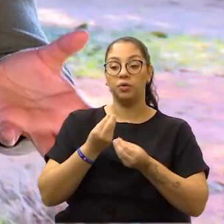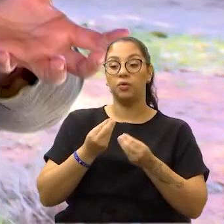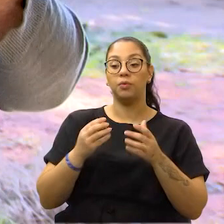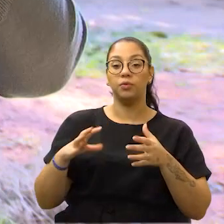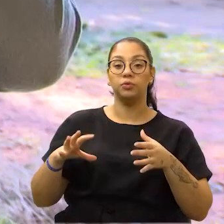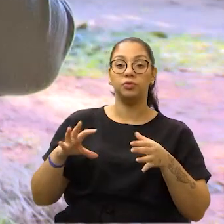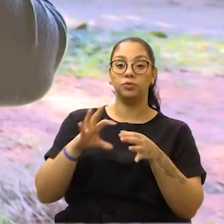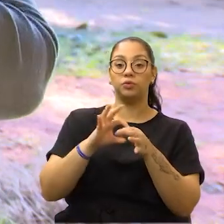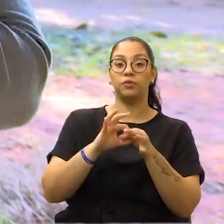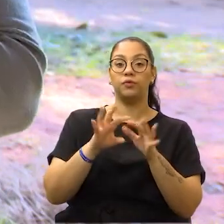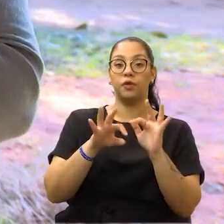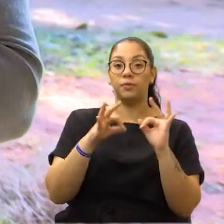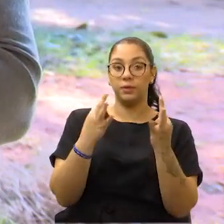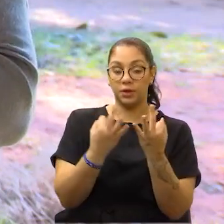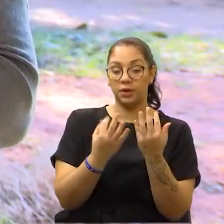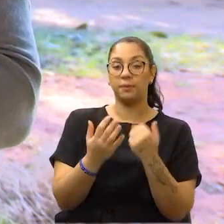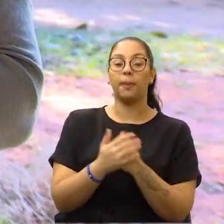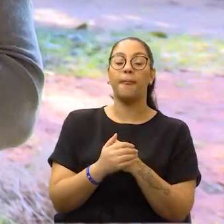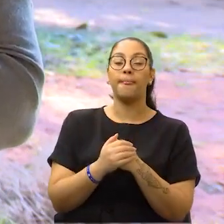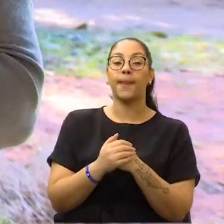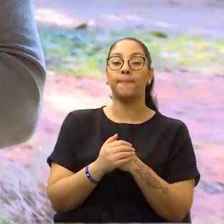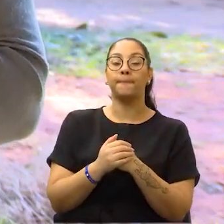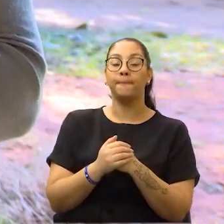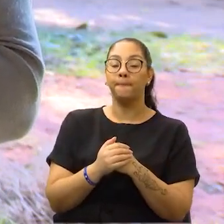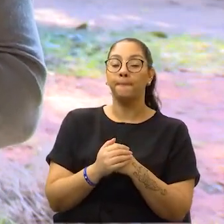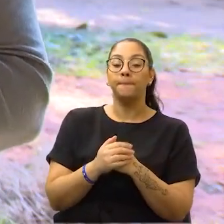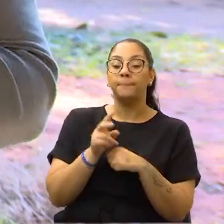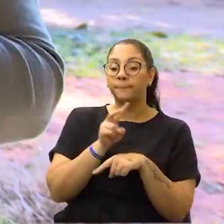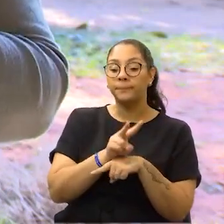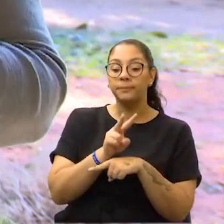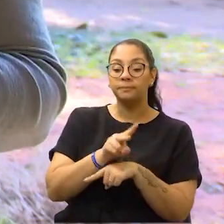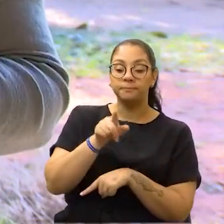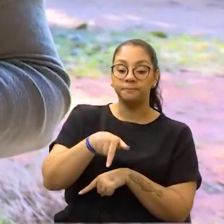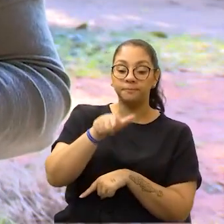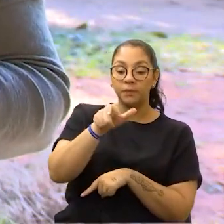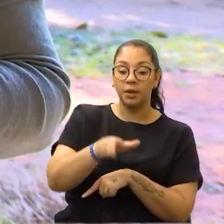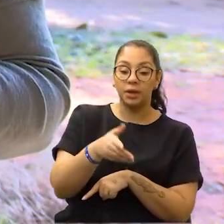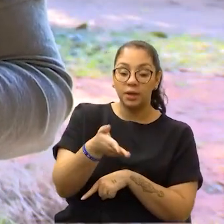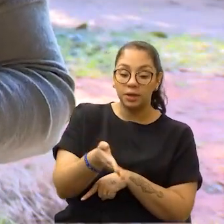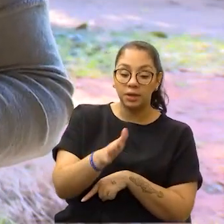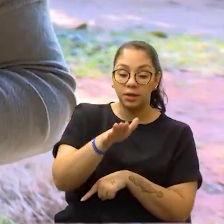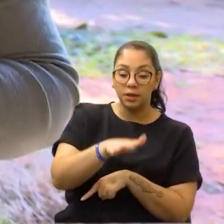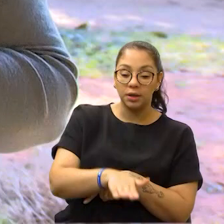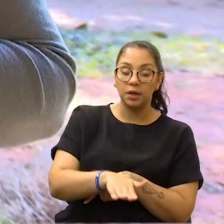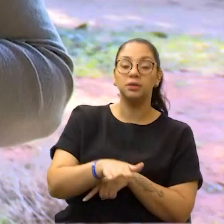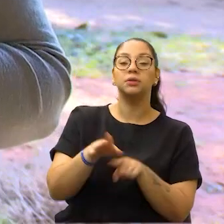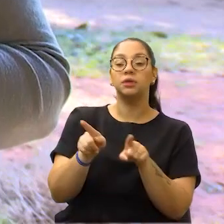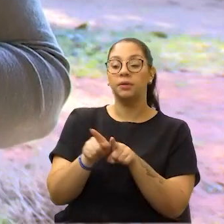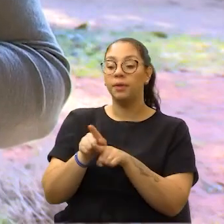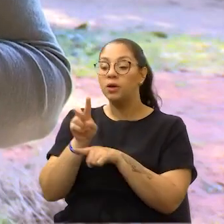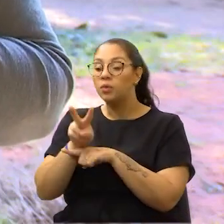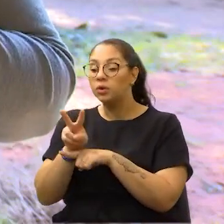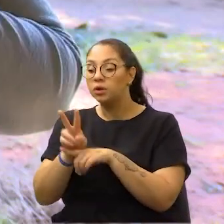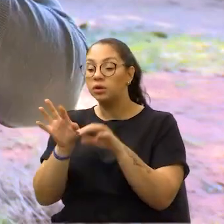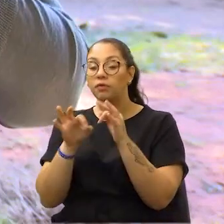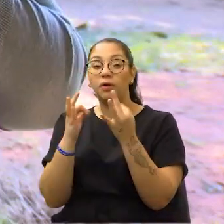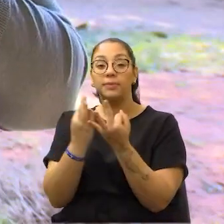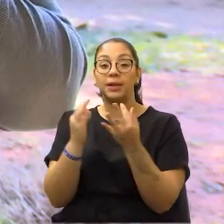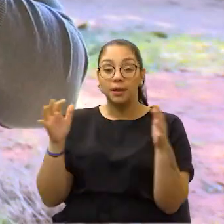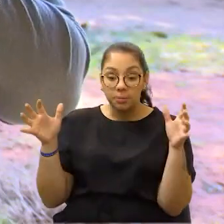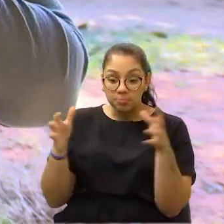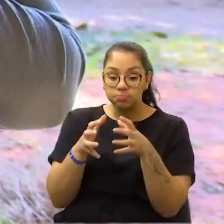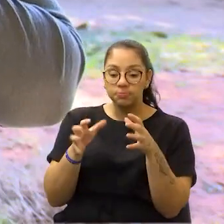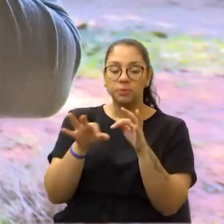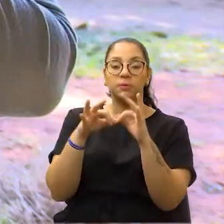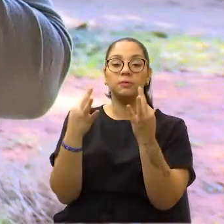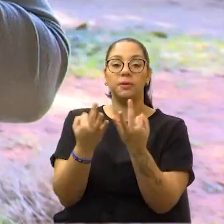serviço e de que forma que a gente vai compondo com a família, né? O cuidado dessa criança, o cuidado dessa família e